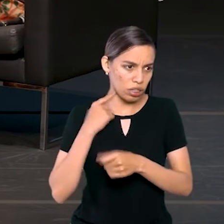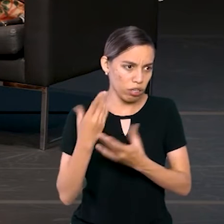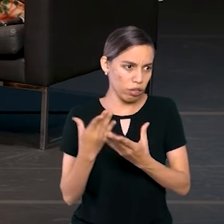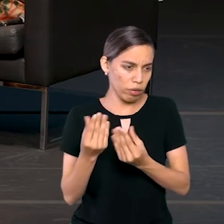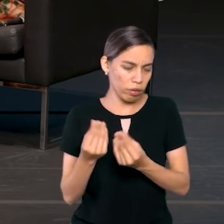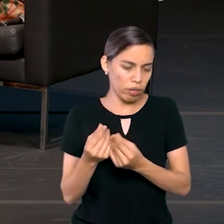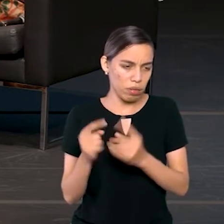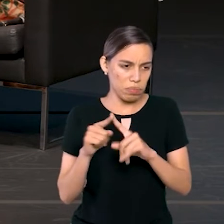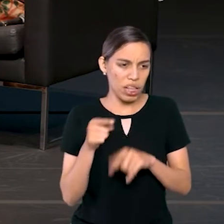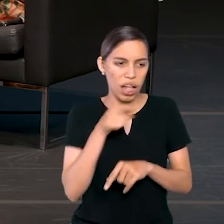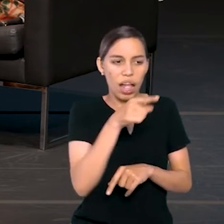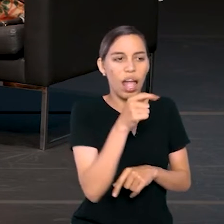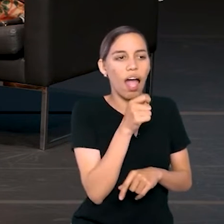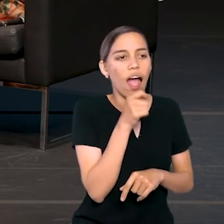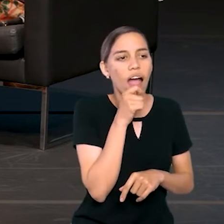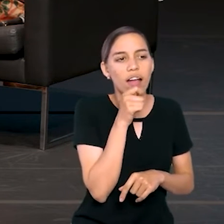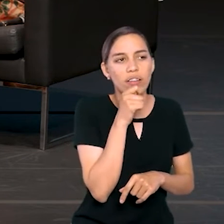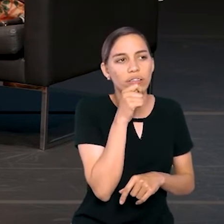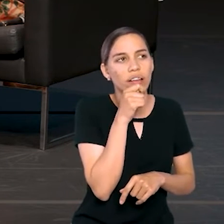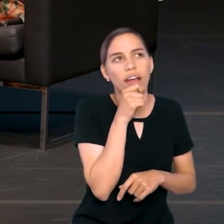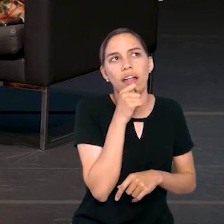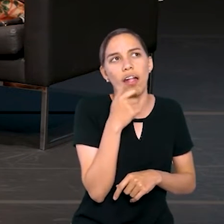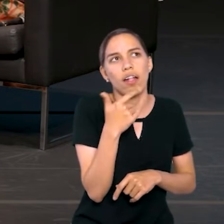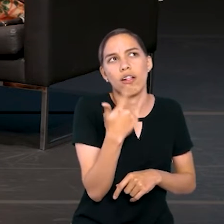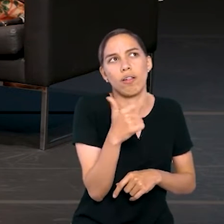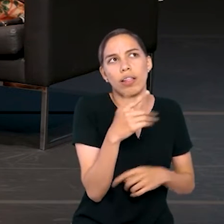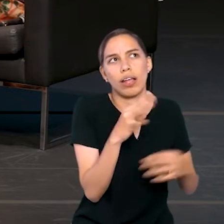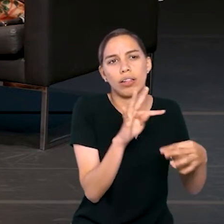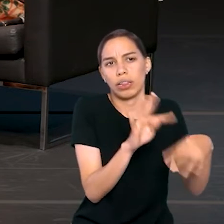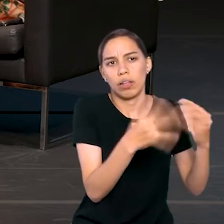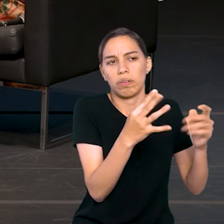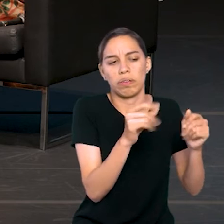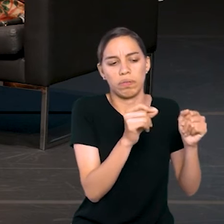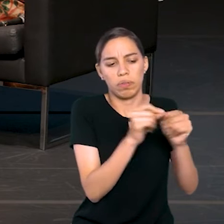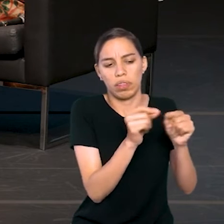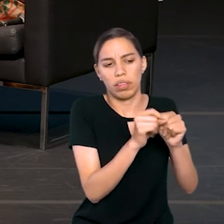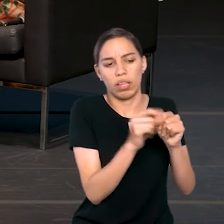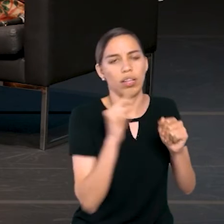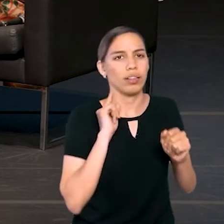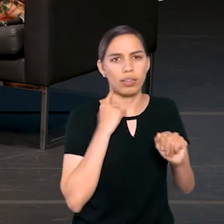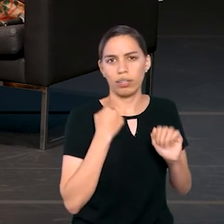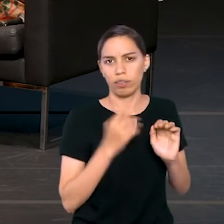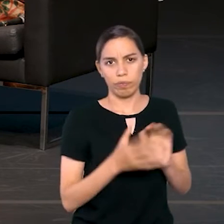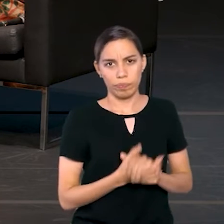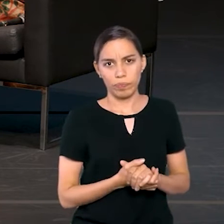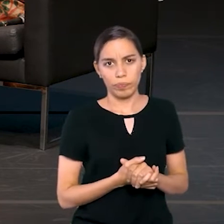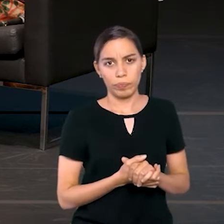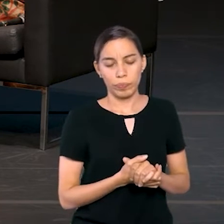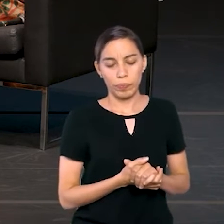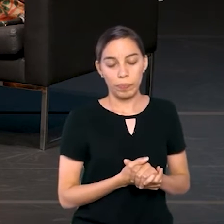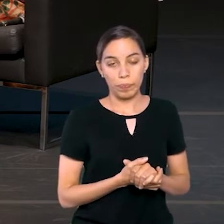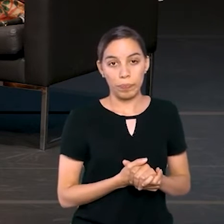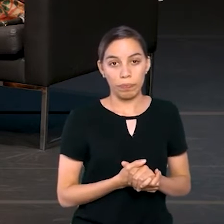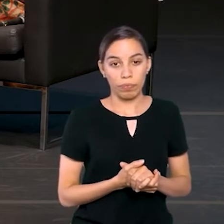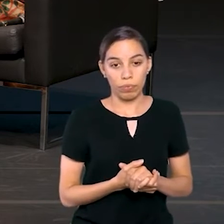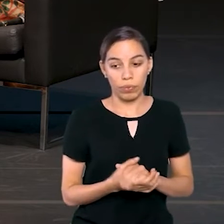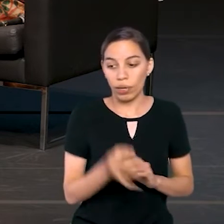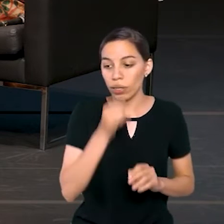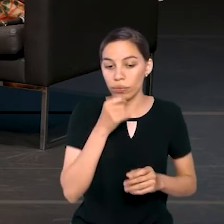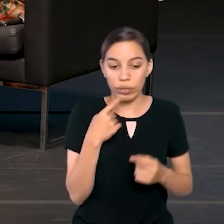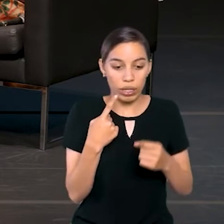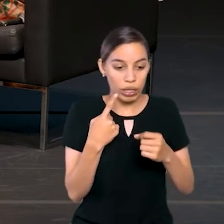E a gente anda pelas cidades, quanto maior a cidade, mais você tem